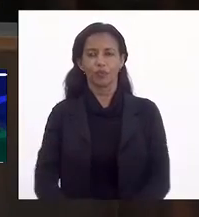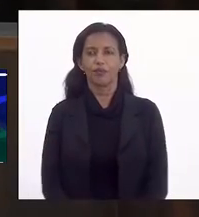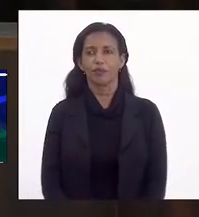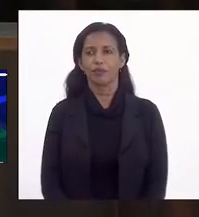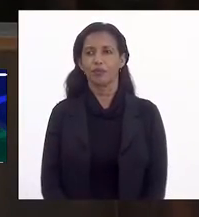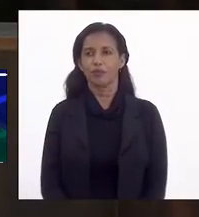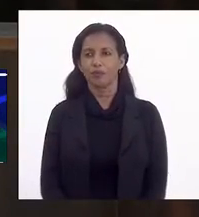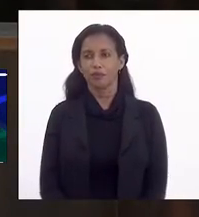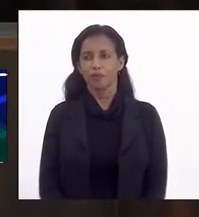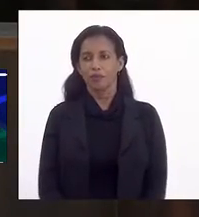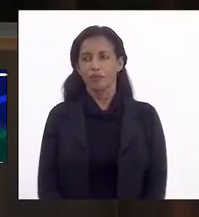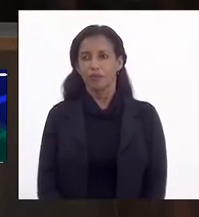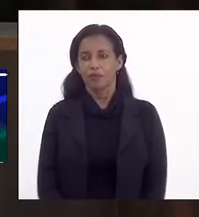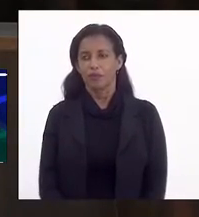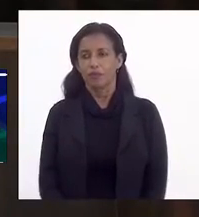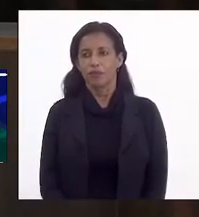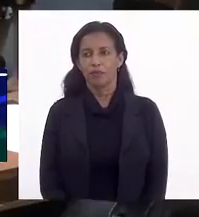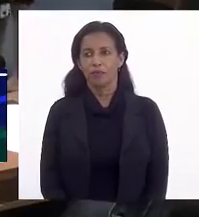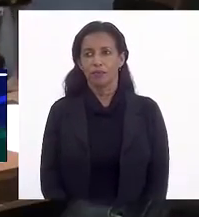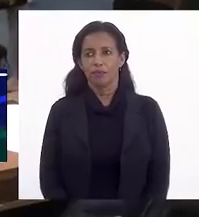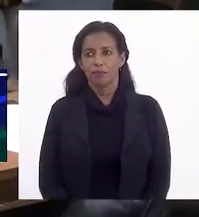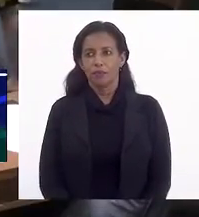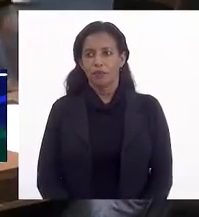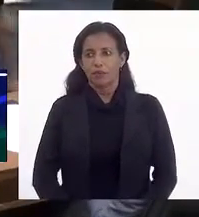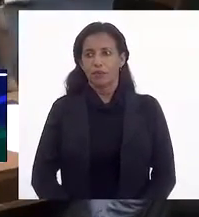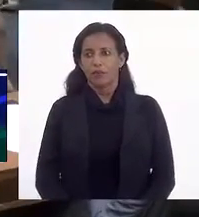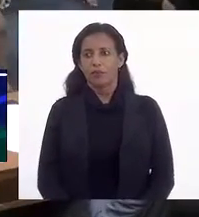todas. Beijos.